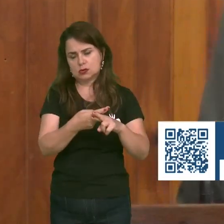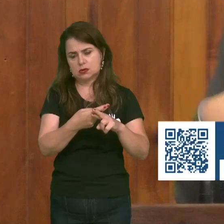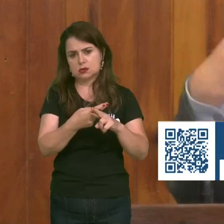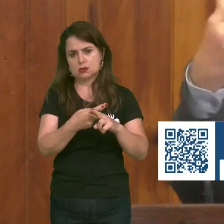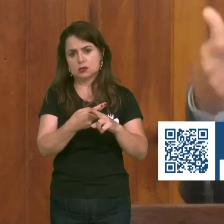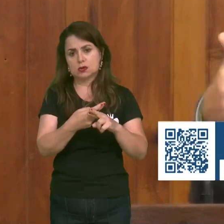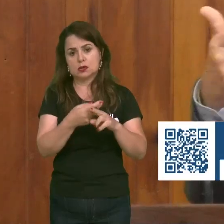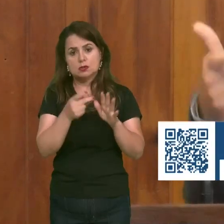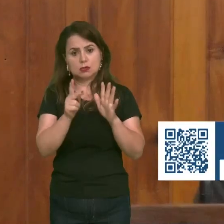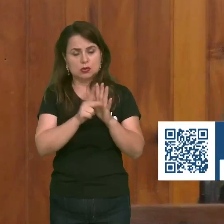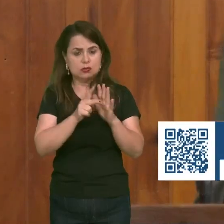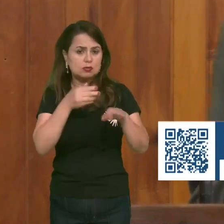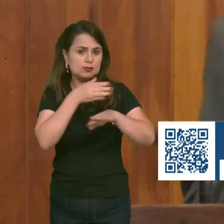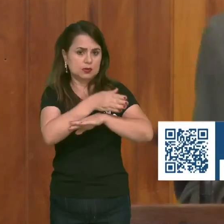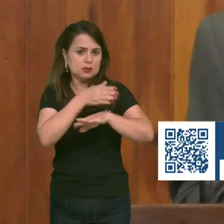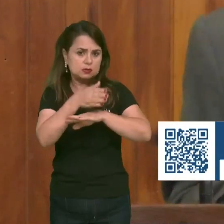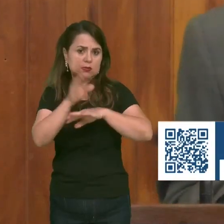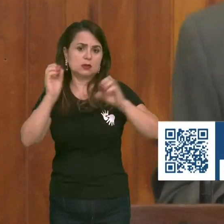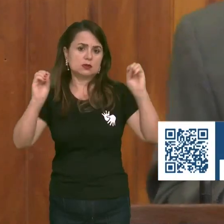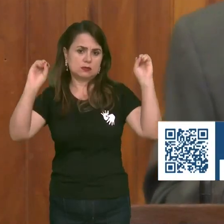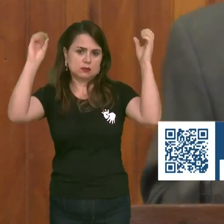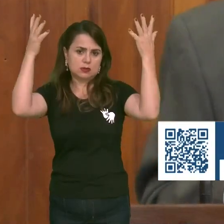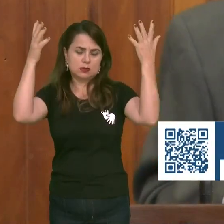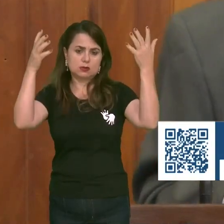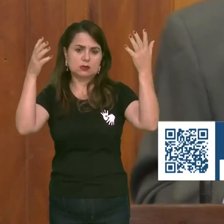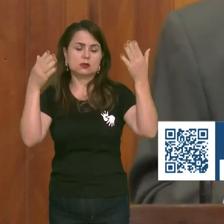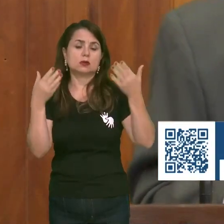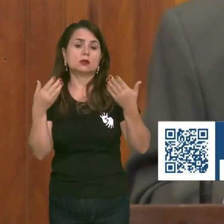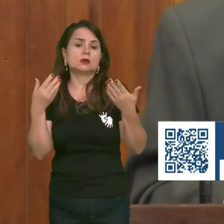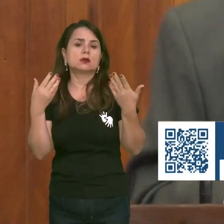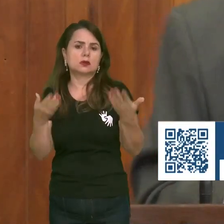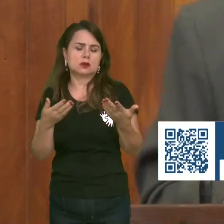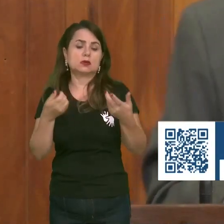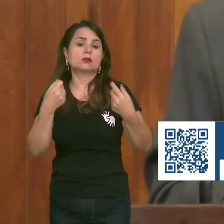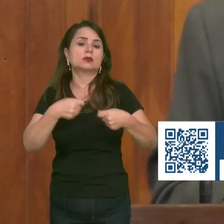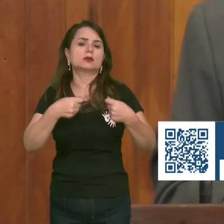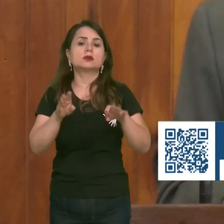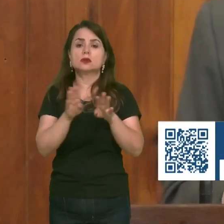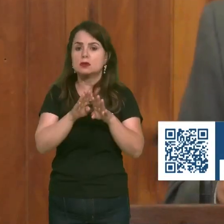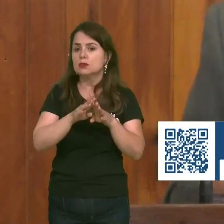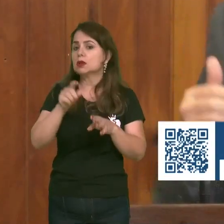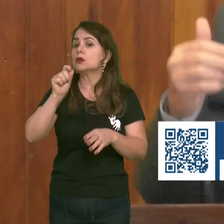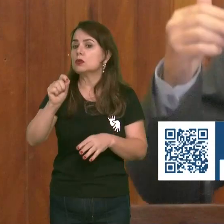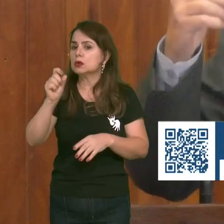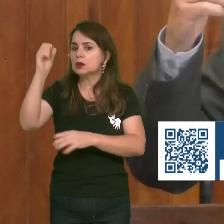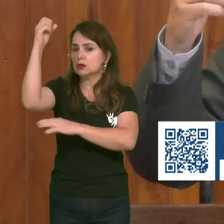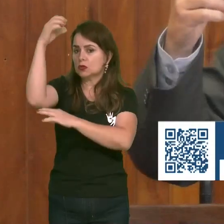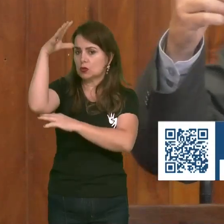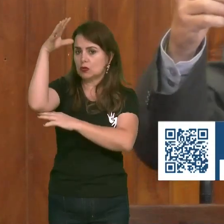ocupam do local para participar dos seus eventos a necessidade de troca de todas